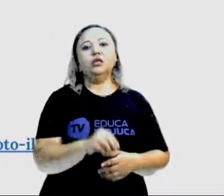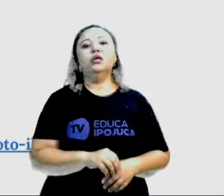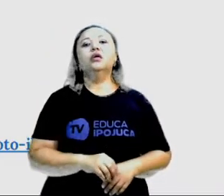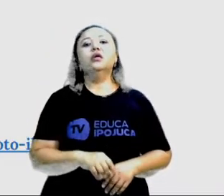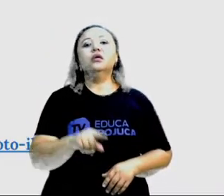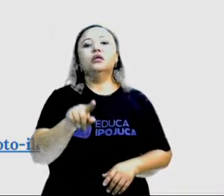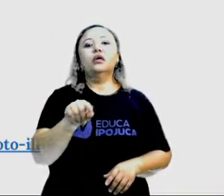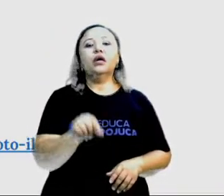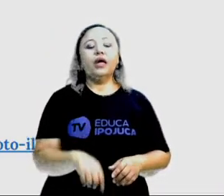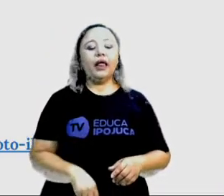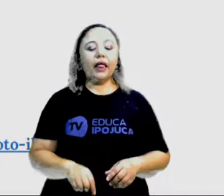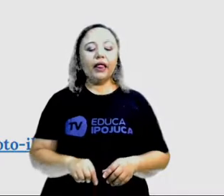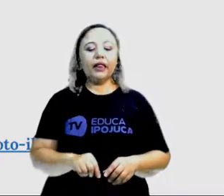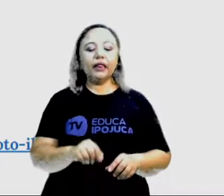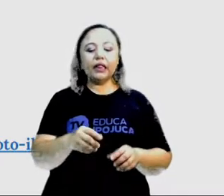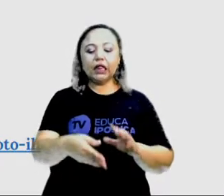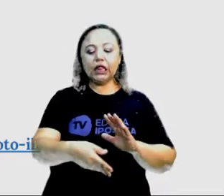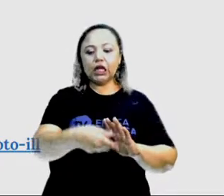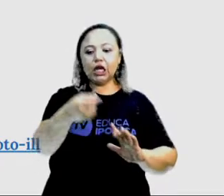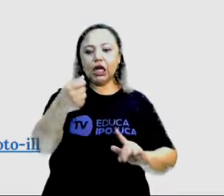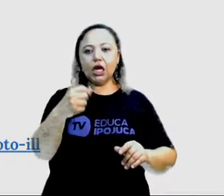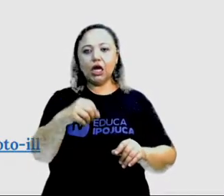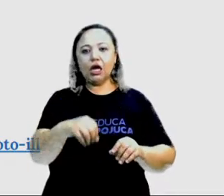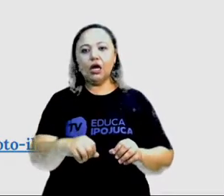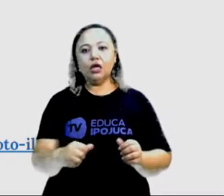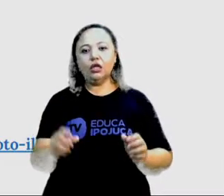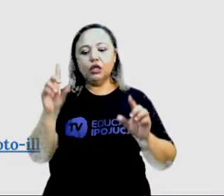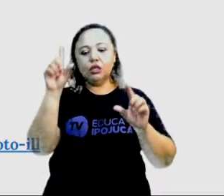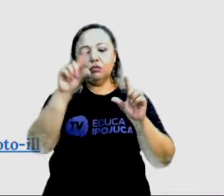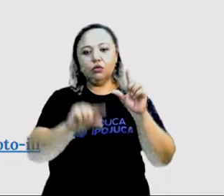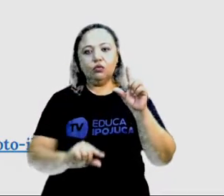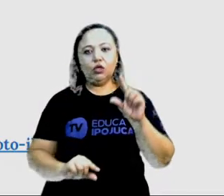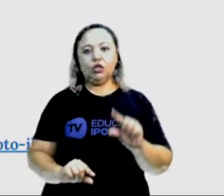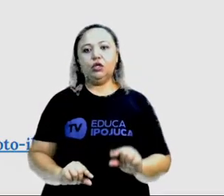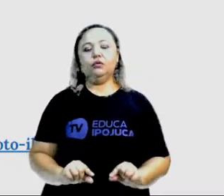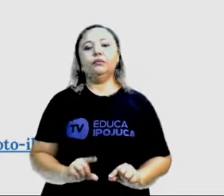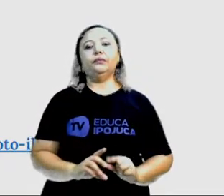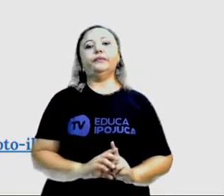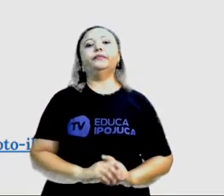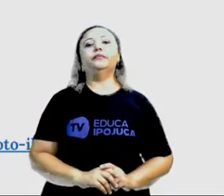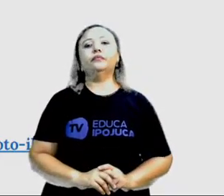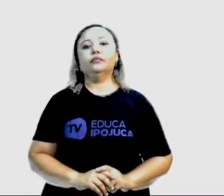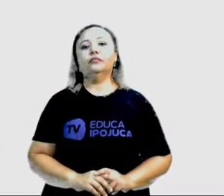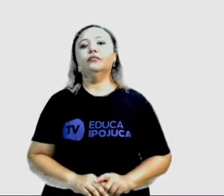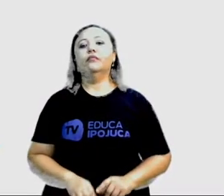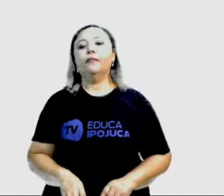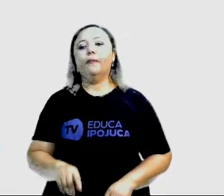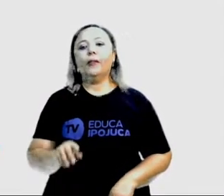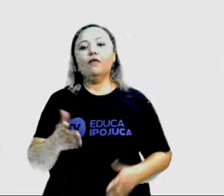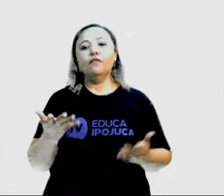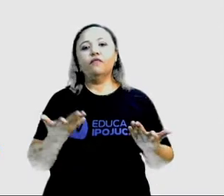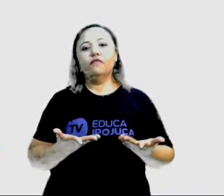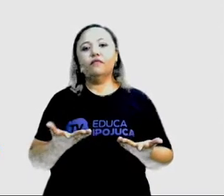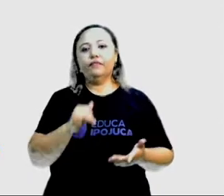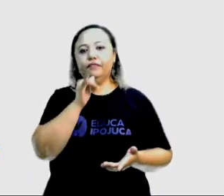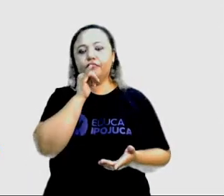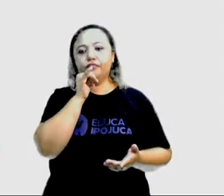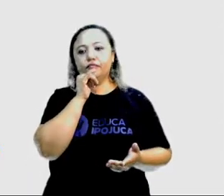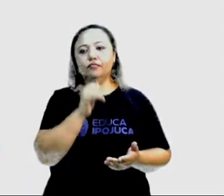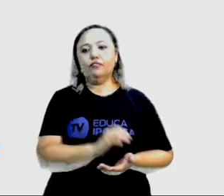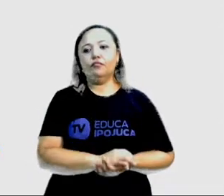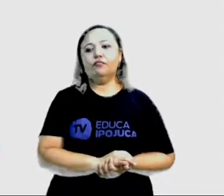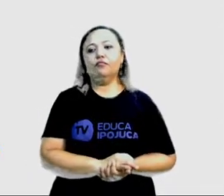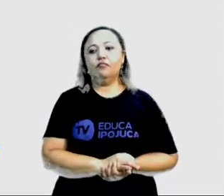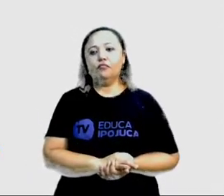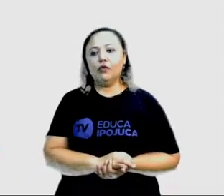ou retirar. Então, vejamos alguns exemplos a partir de agora. Aí temos